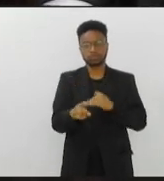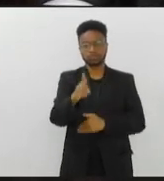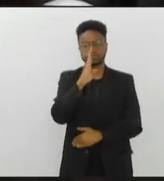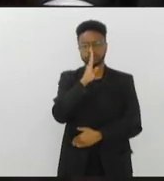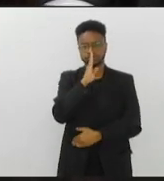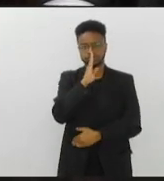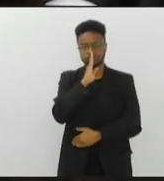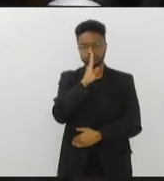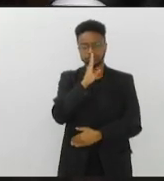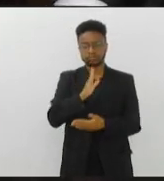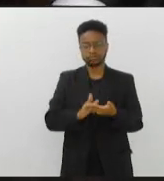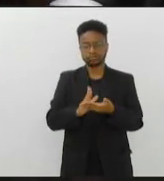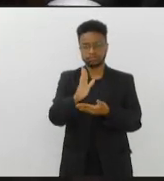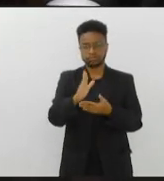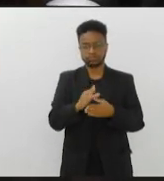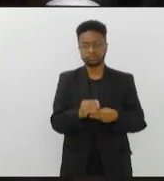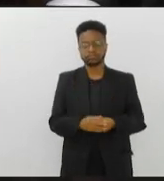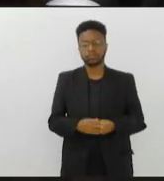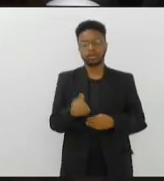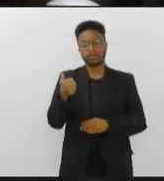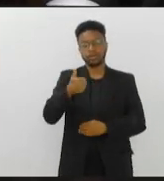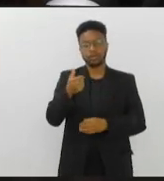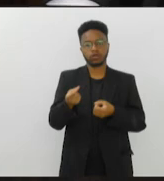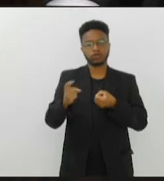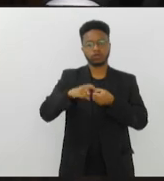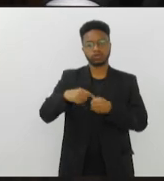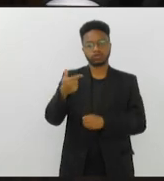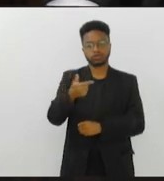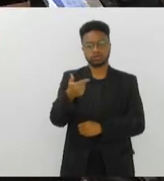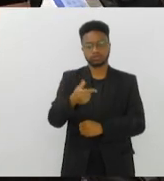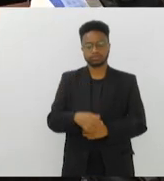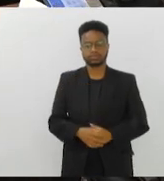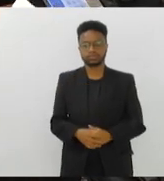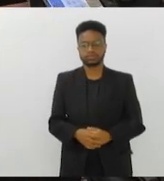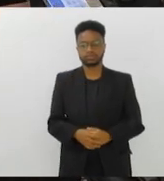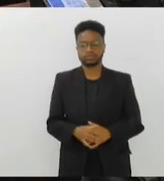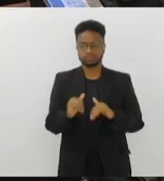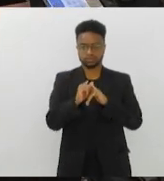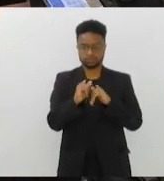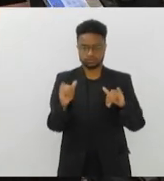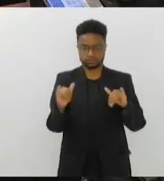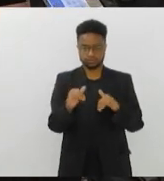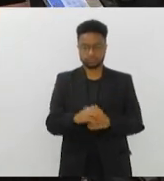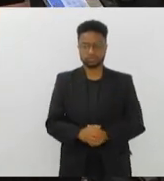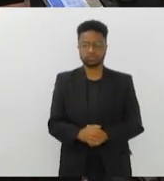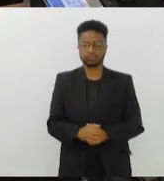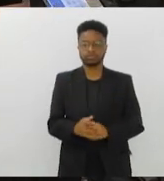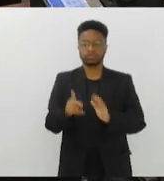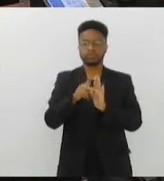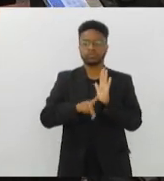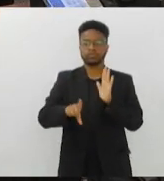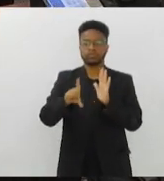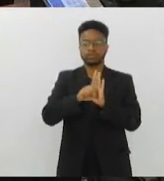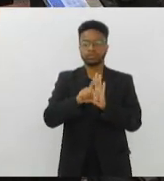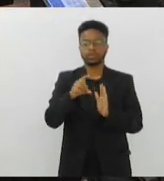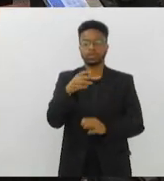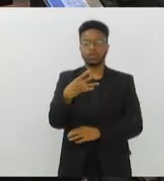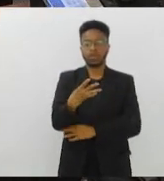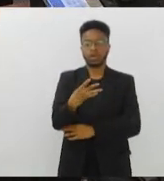como estão. Aprovado em primeira e retorna em segunda. Anuncio projeto de lei número